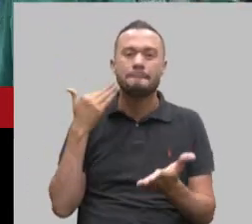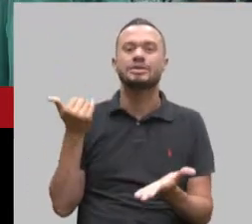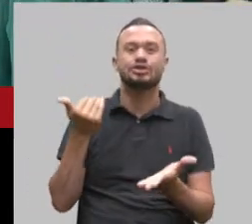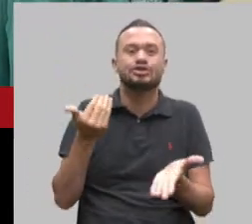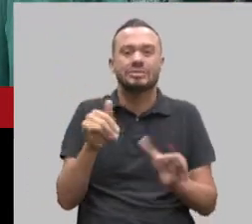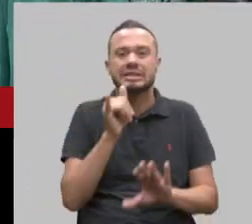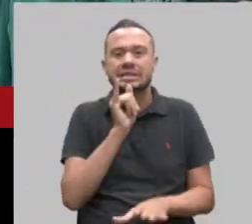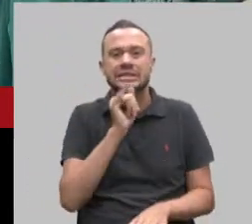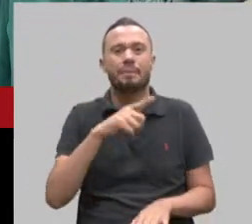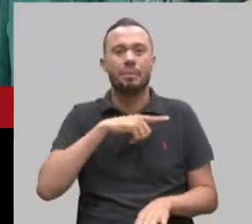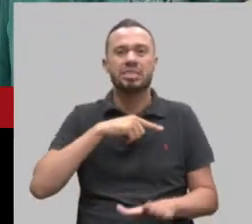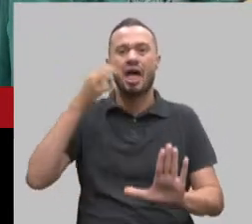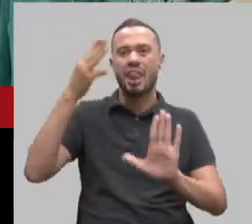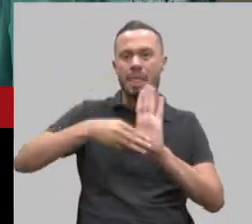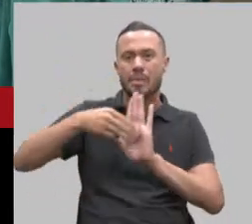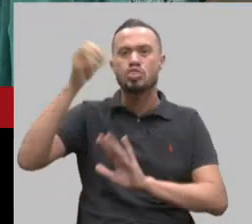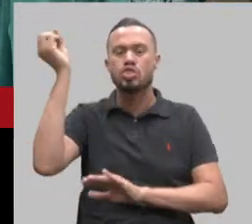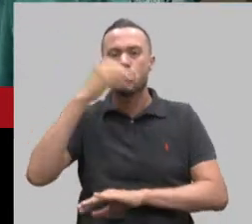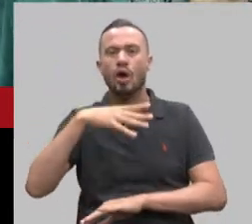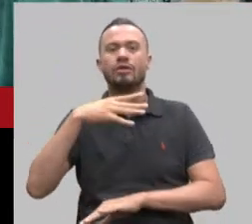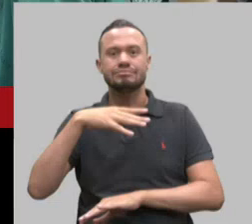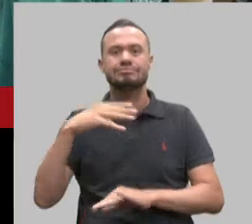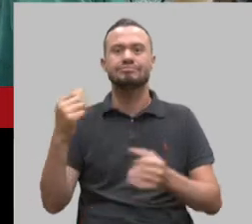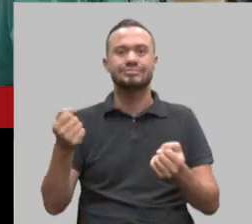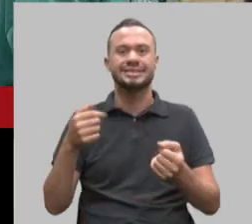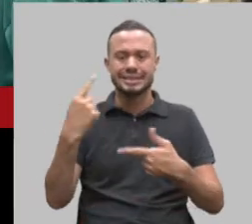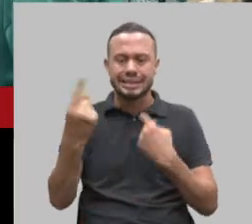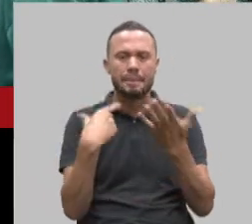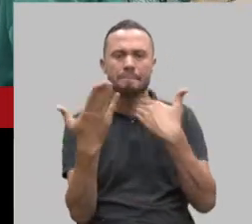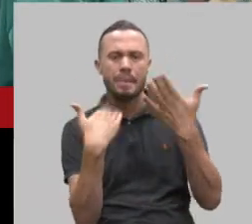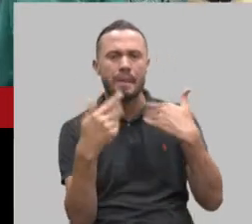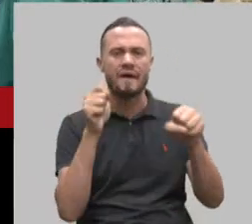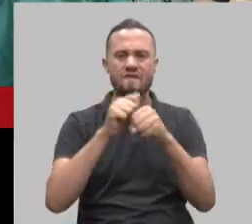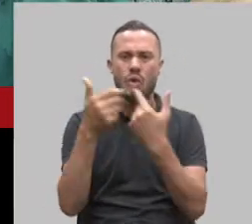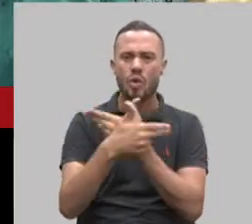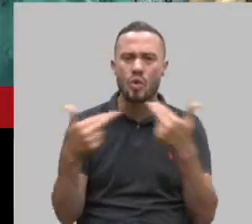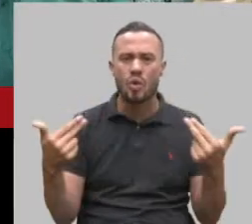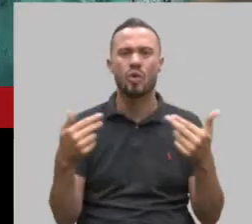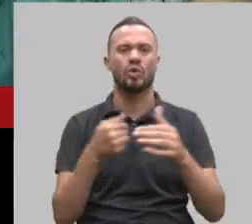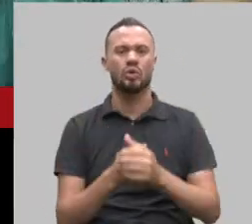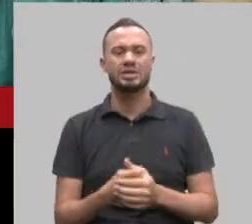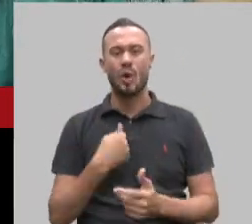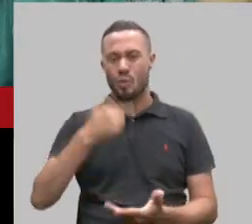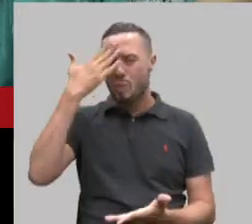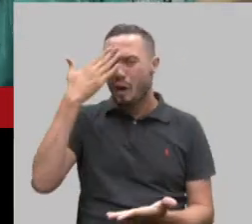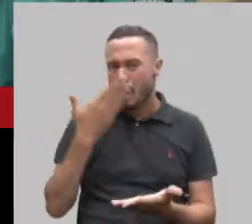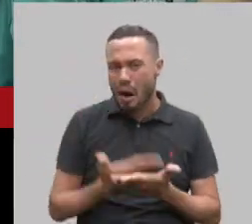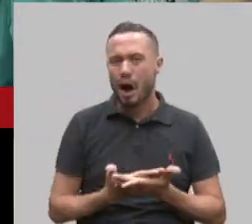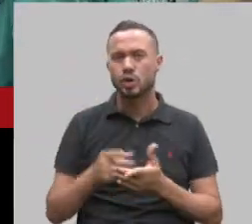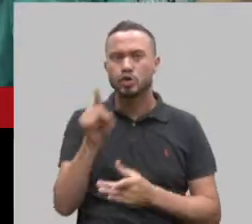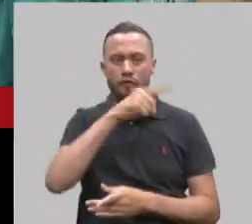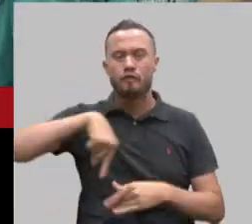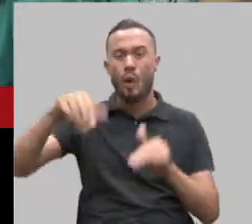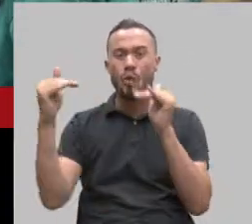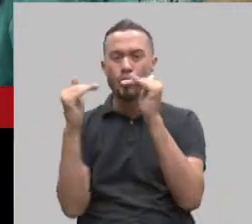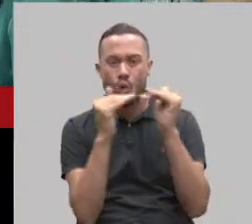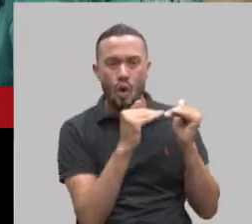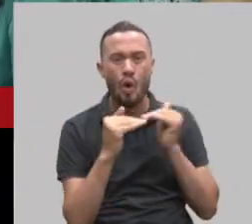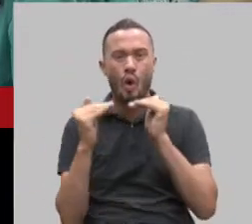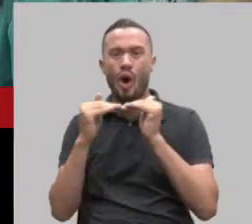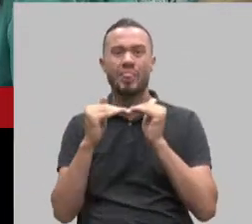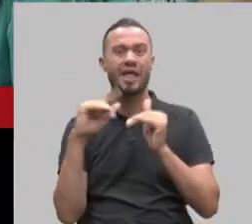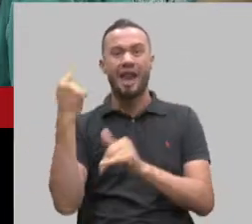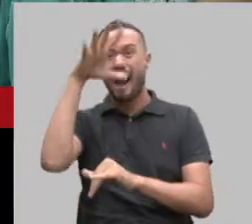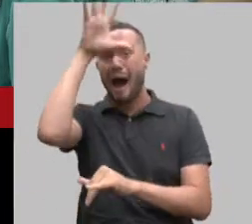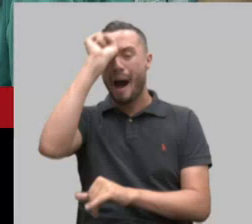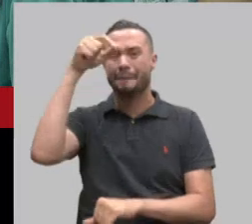metodologia de ensino ativo a gente tá debatendo a gente tá fazendo as coisas e eu creio que todo mundo Concorde que a gente aprende muito mais aqui